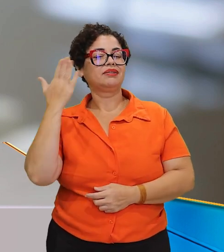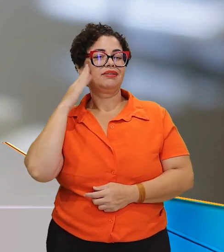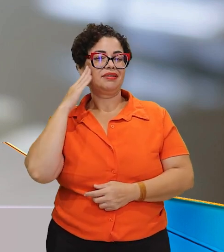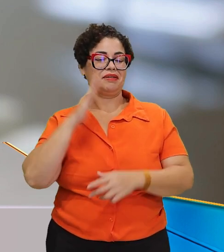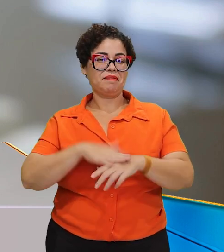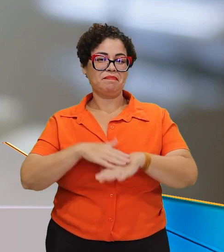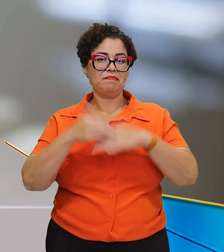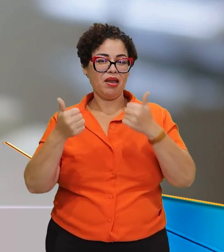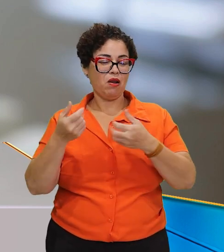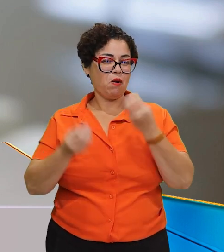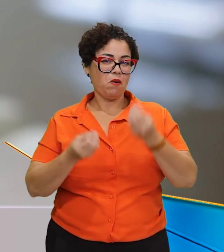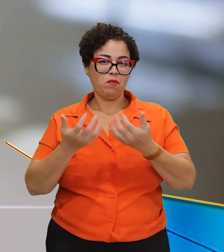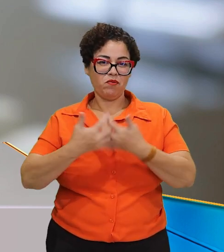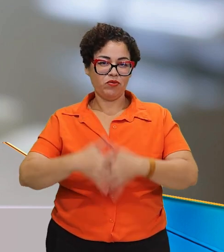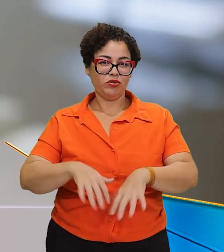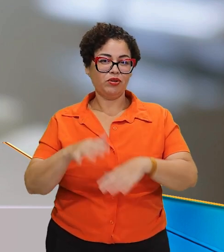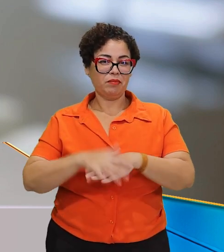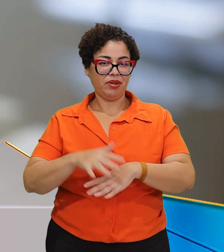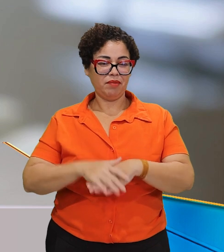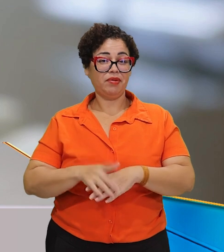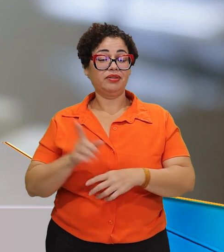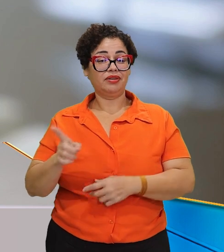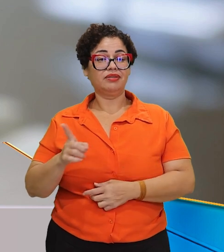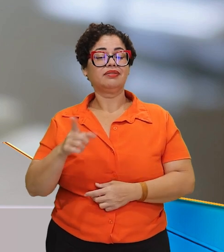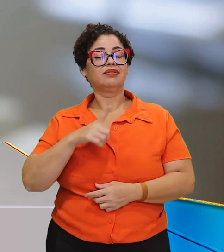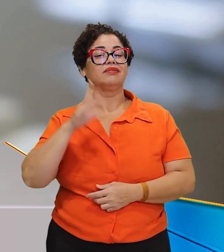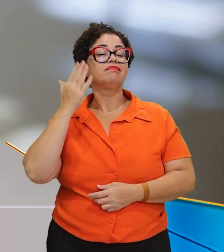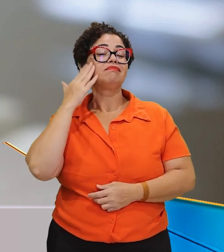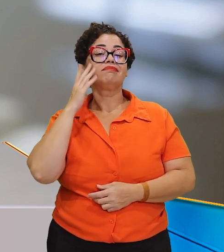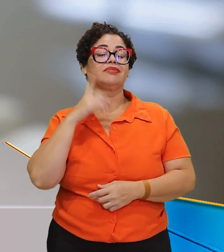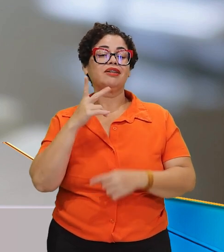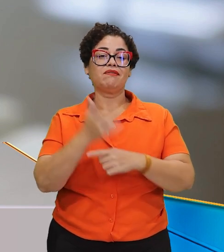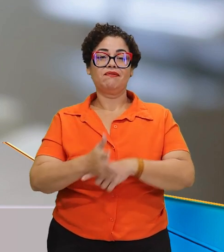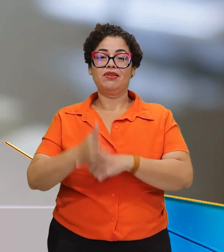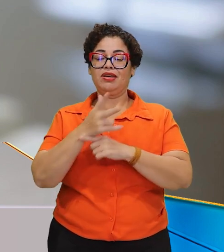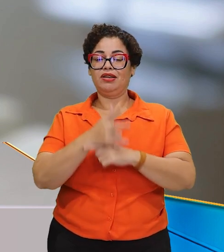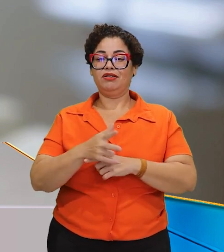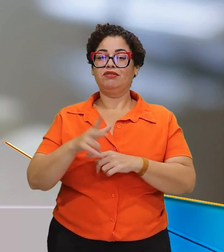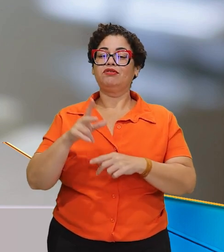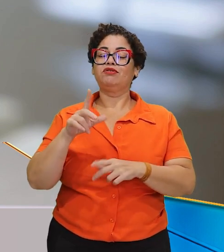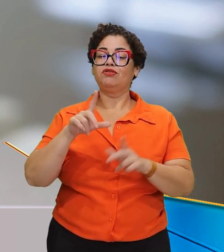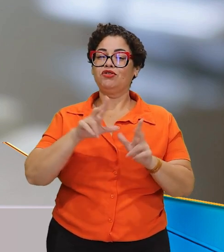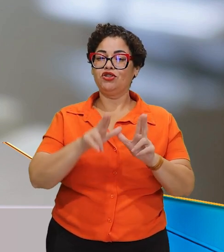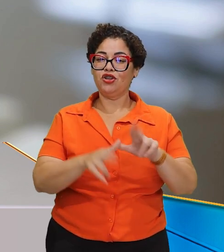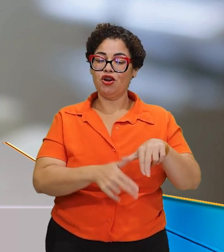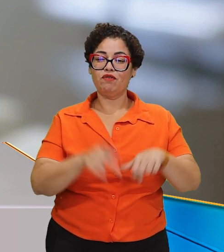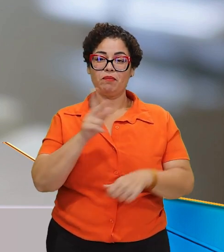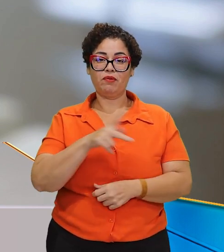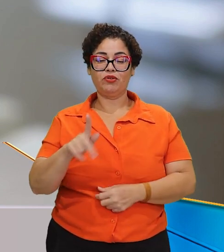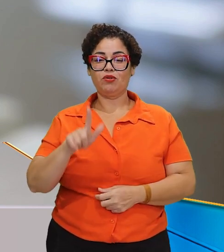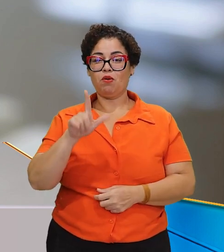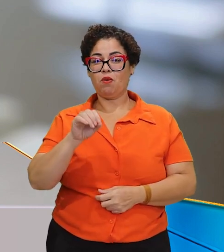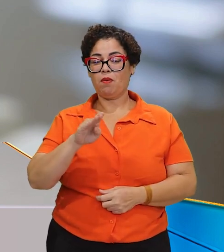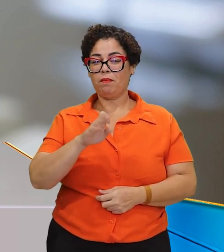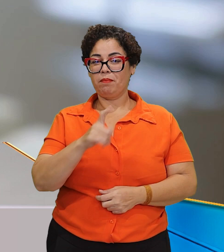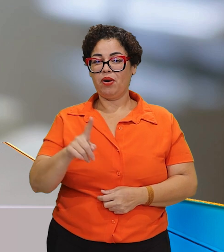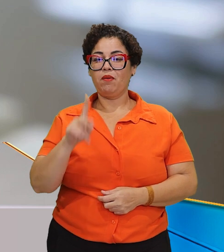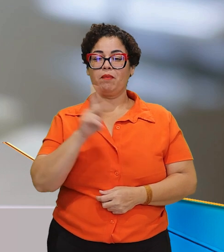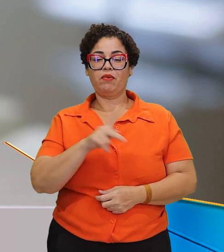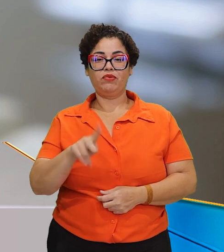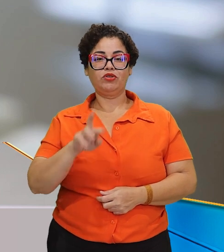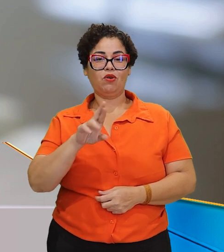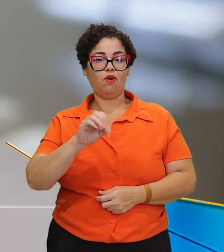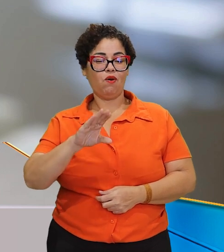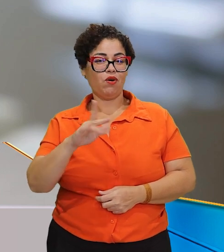entender melhor essa matemática e sua aplicação, vejamos o vídeo dos geógrafos professor Lobão e professor